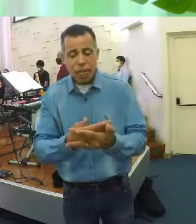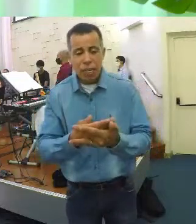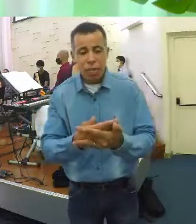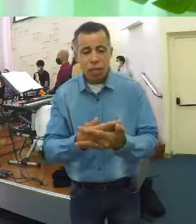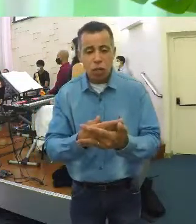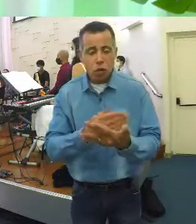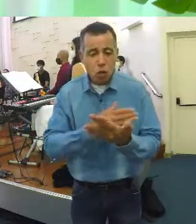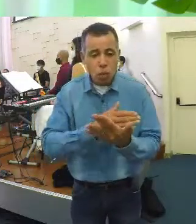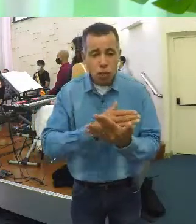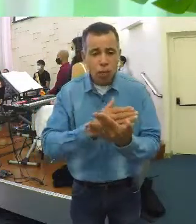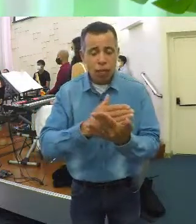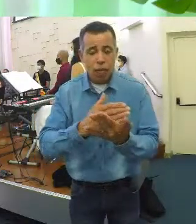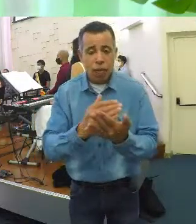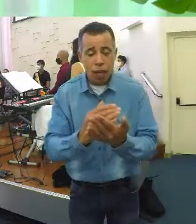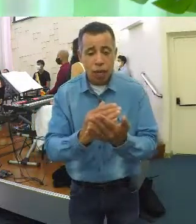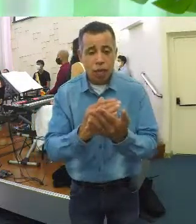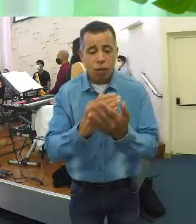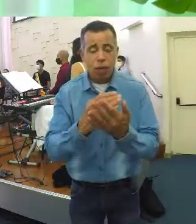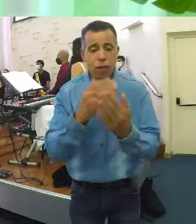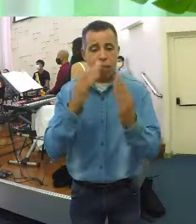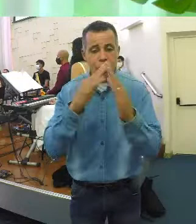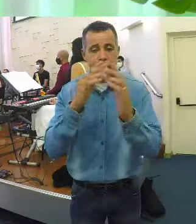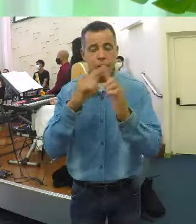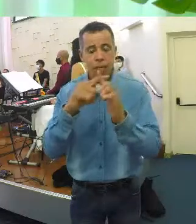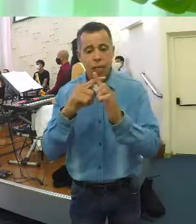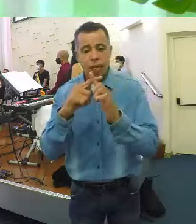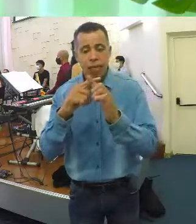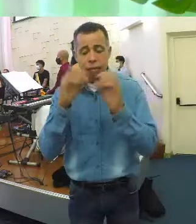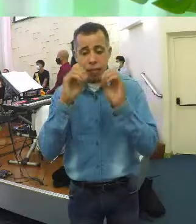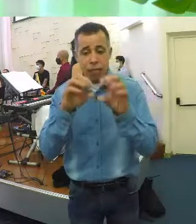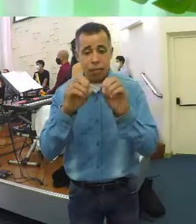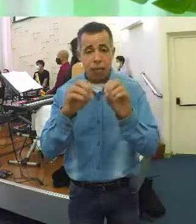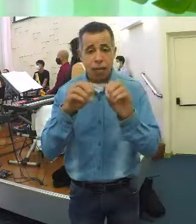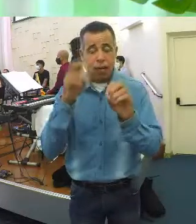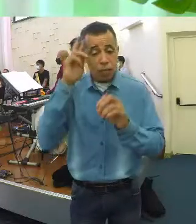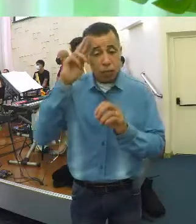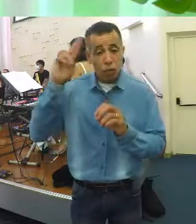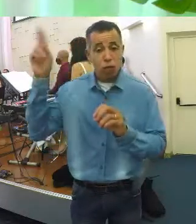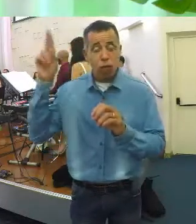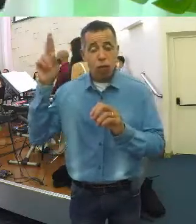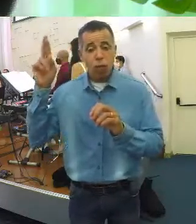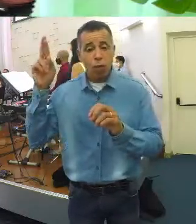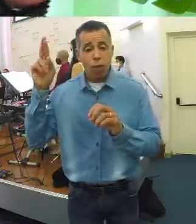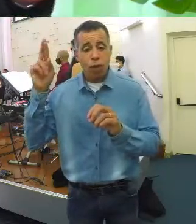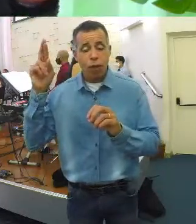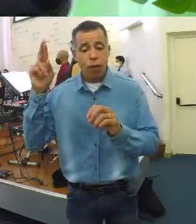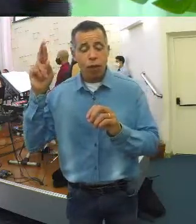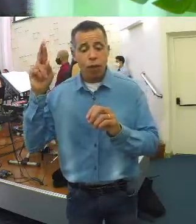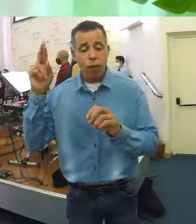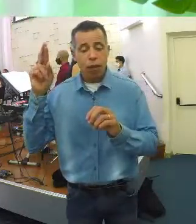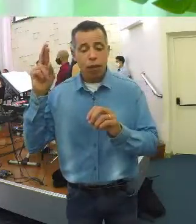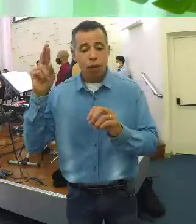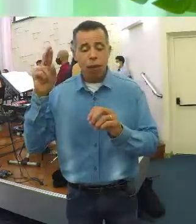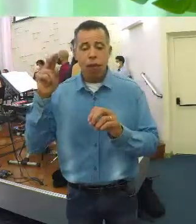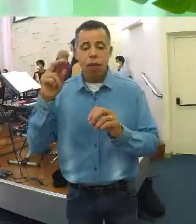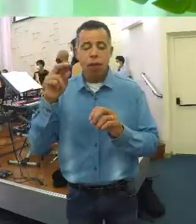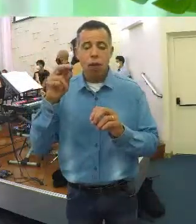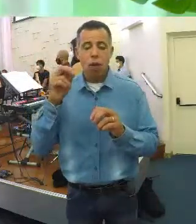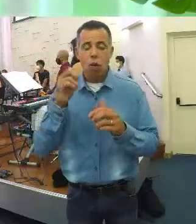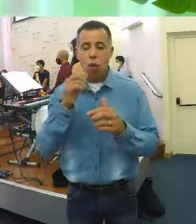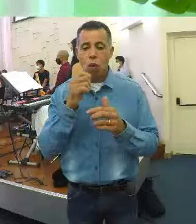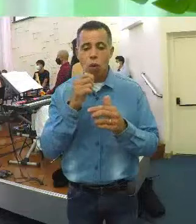Senhor, muitos ensinaram a muitos acerca do Senhor, de tal modo que o apelido de pequenos cristos